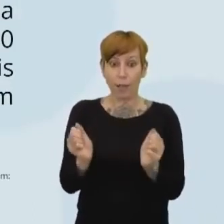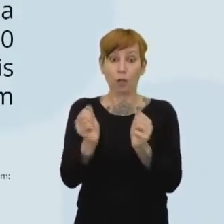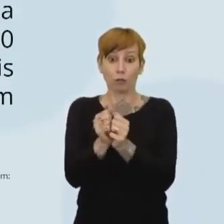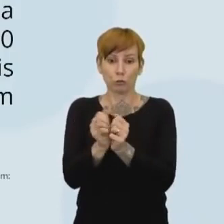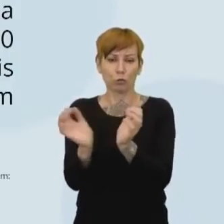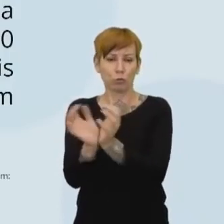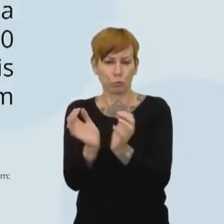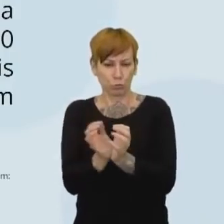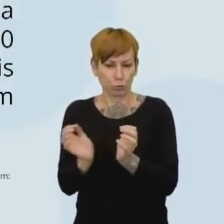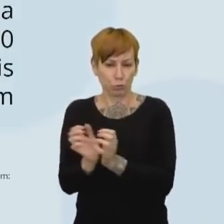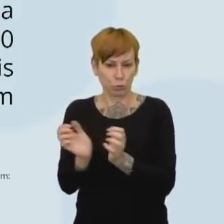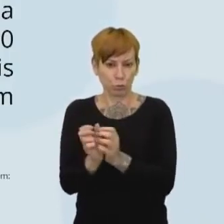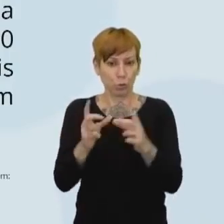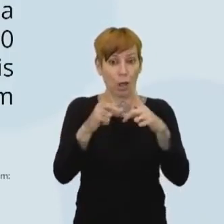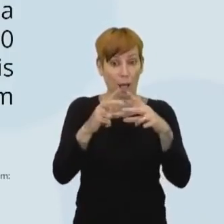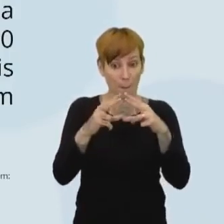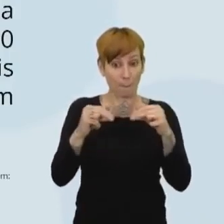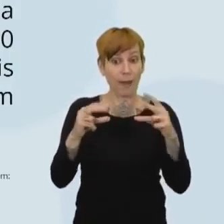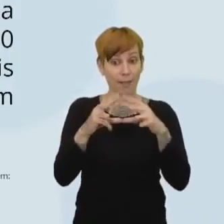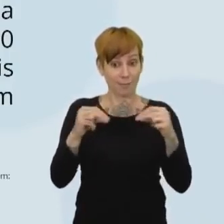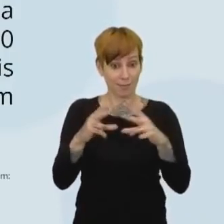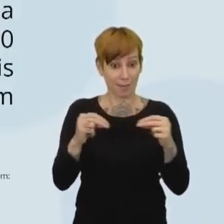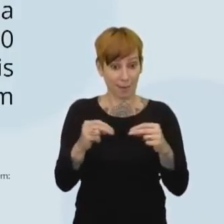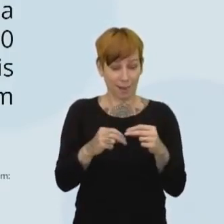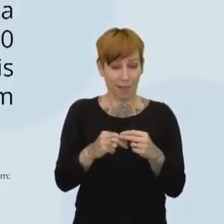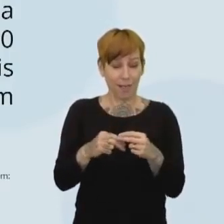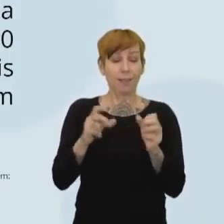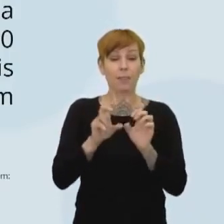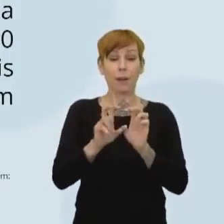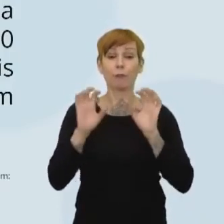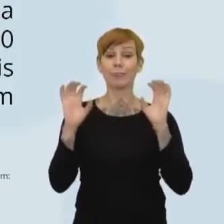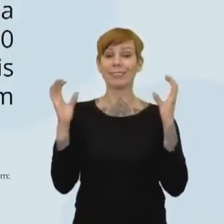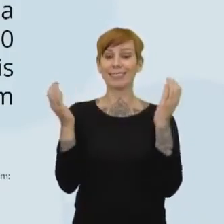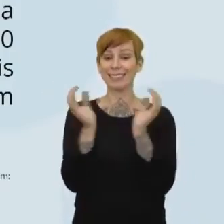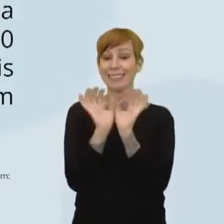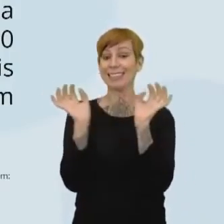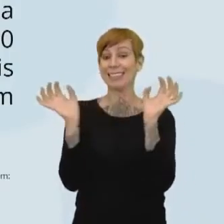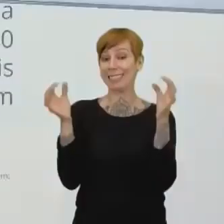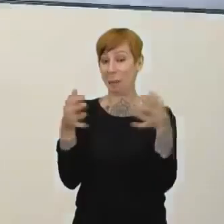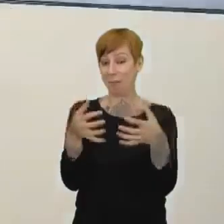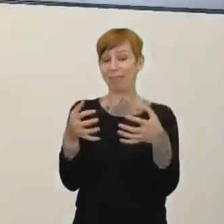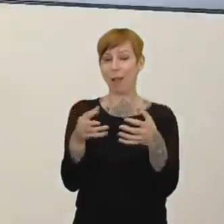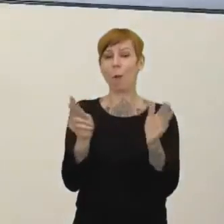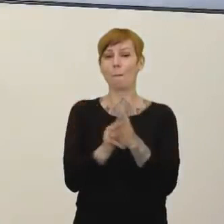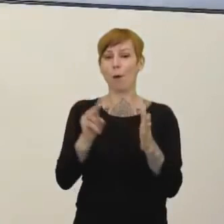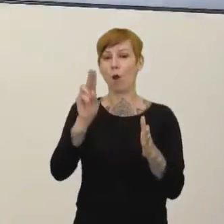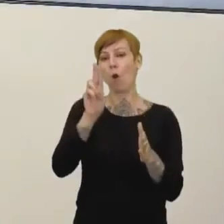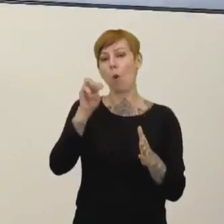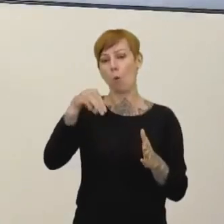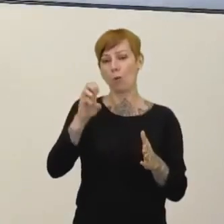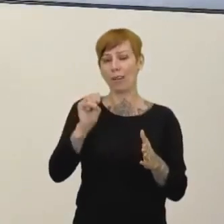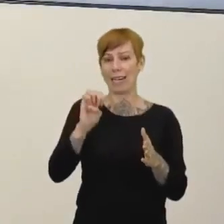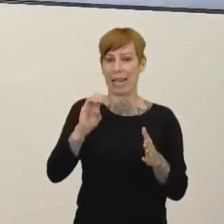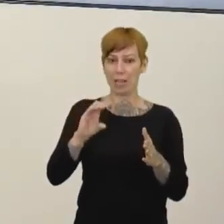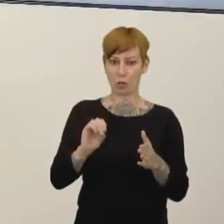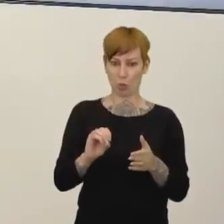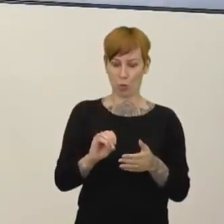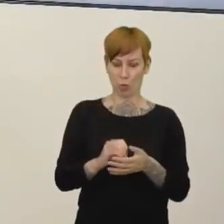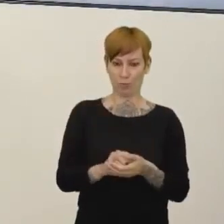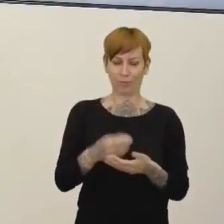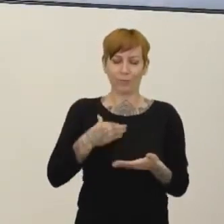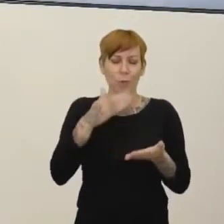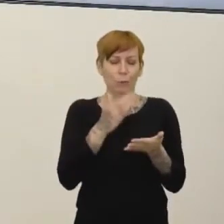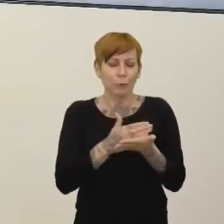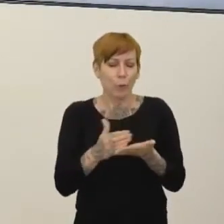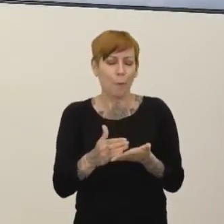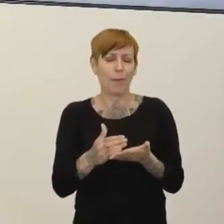foi vinculada em 2018, então foi essa época que eles se uniram. Então a gente já tem aqui, pode trazer para mim de novo, já o início desse texto. O que